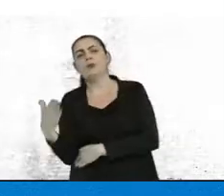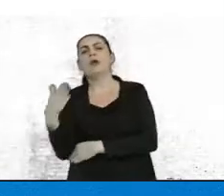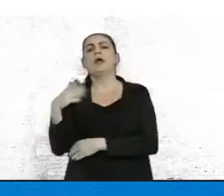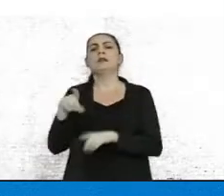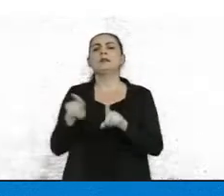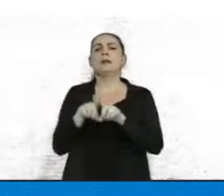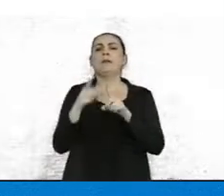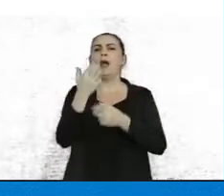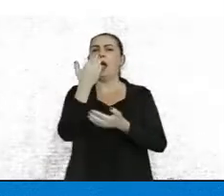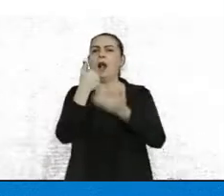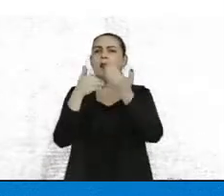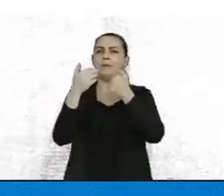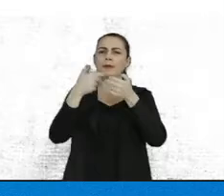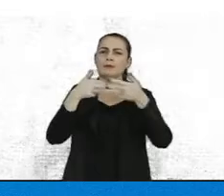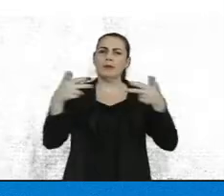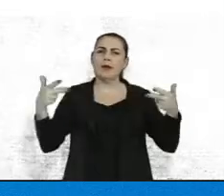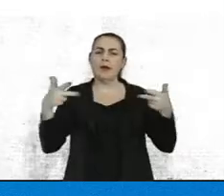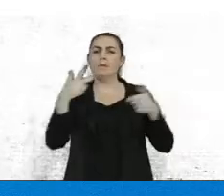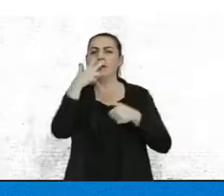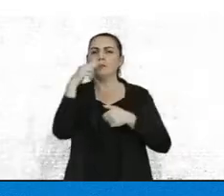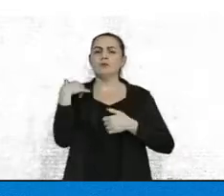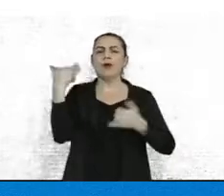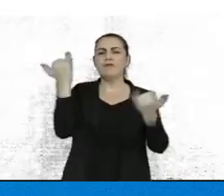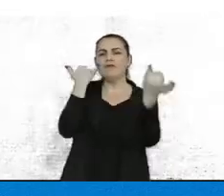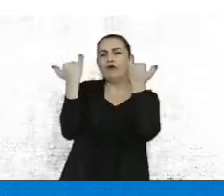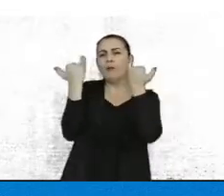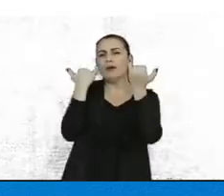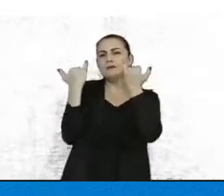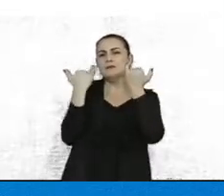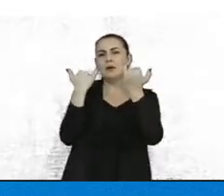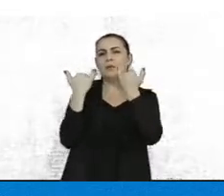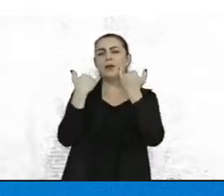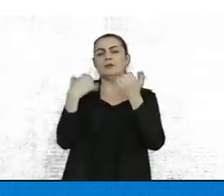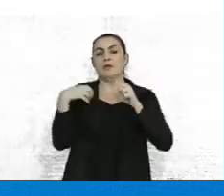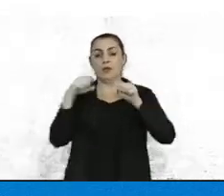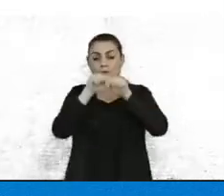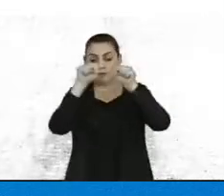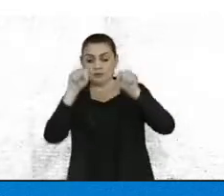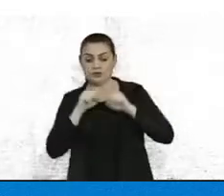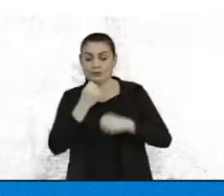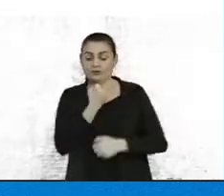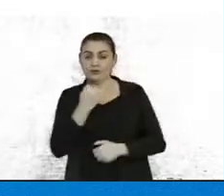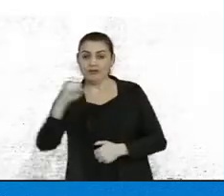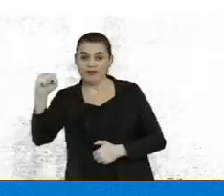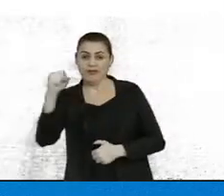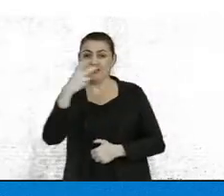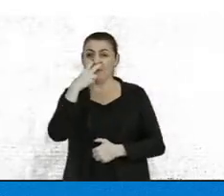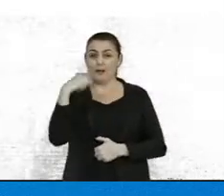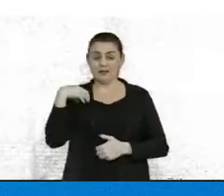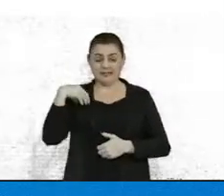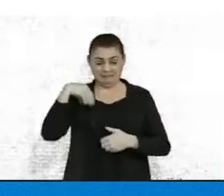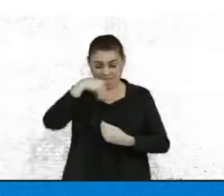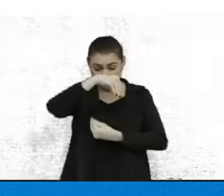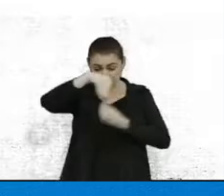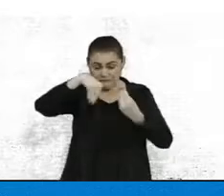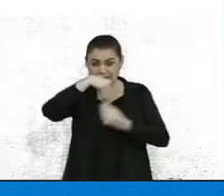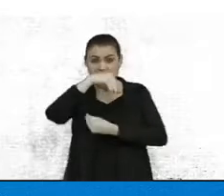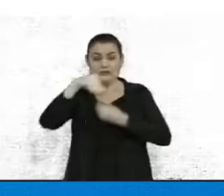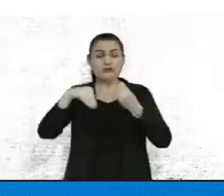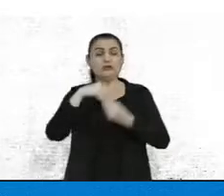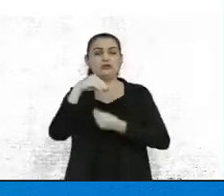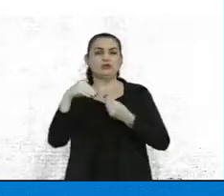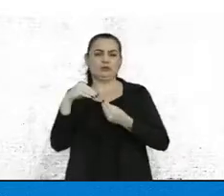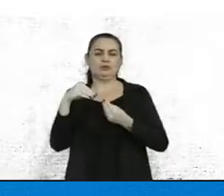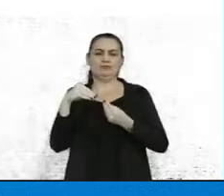que desprograma o nosso sistema imune, tá? Agora, claro, para que isso aconteça, eu tenho que ter também um trato